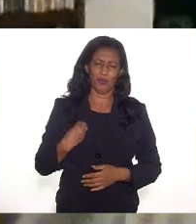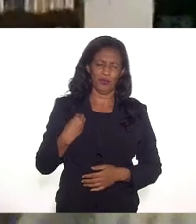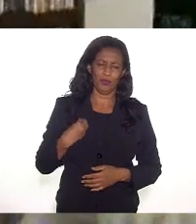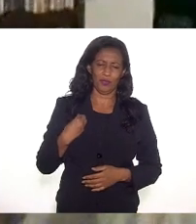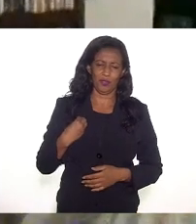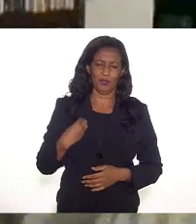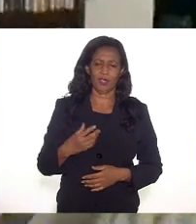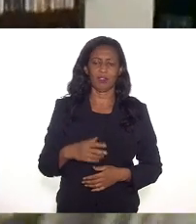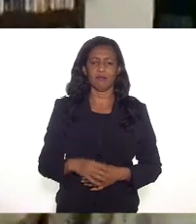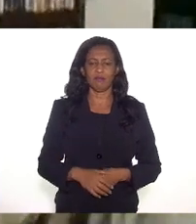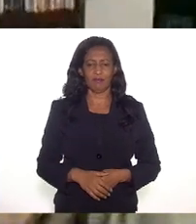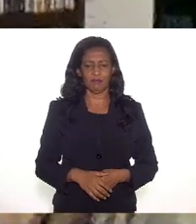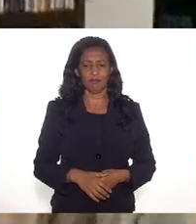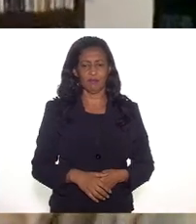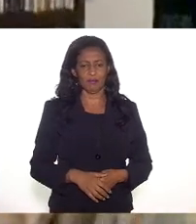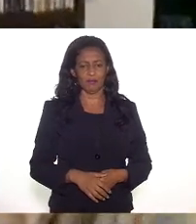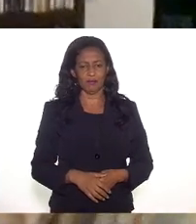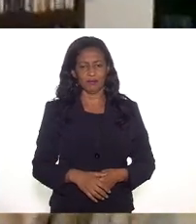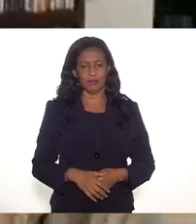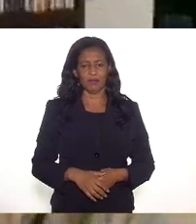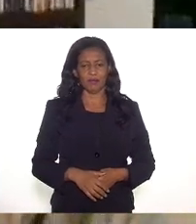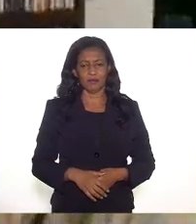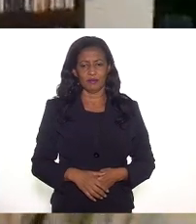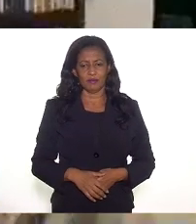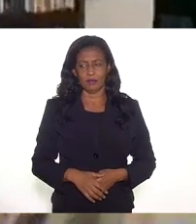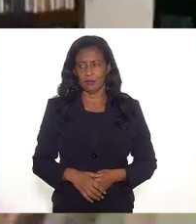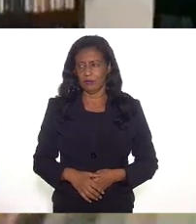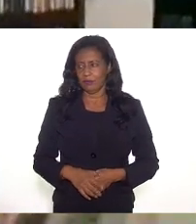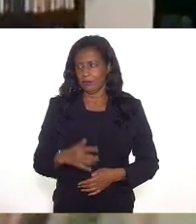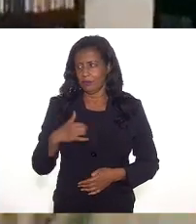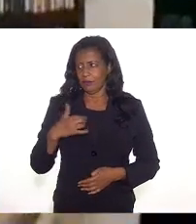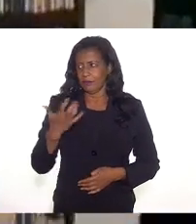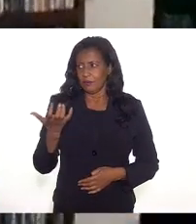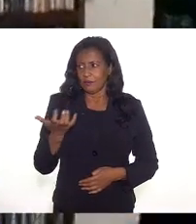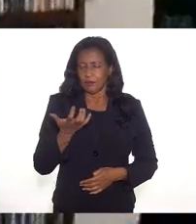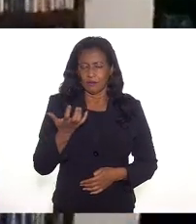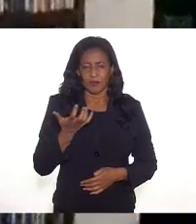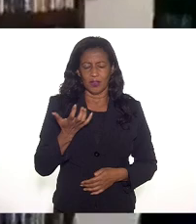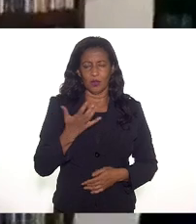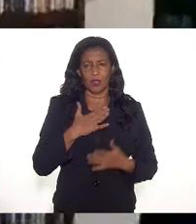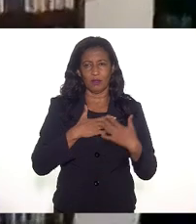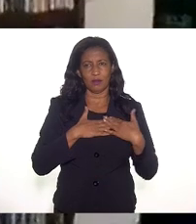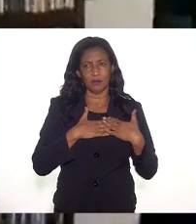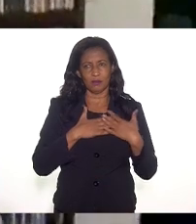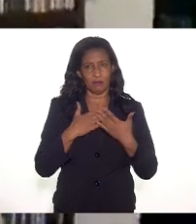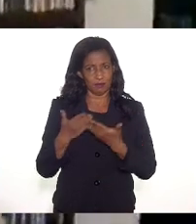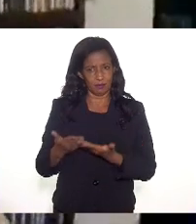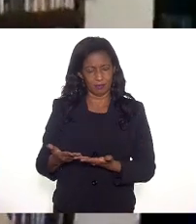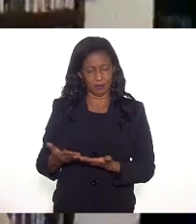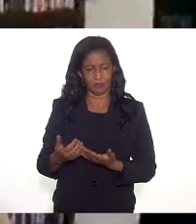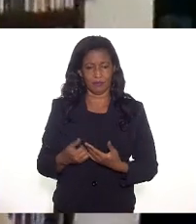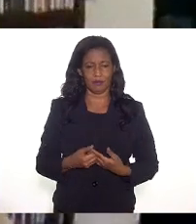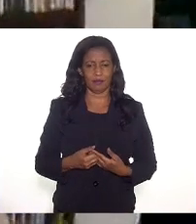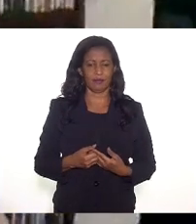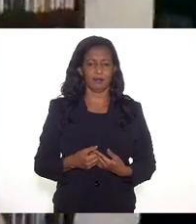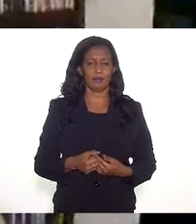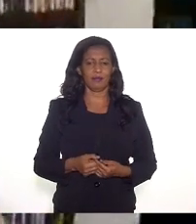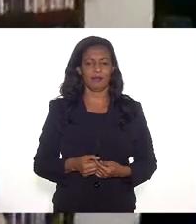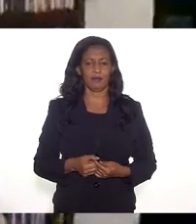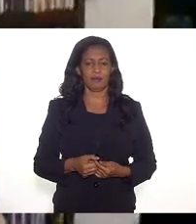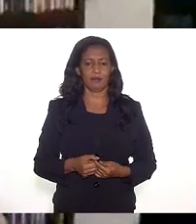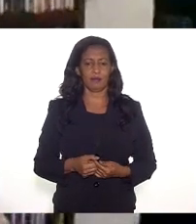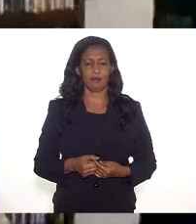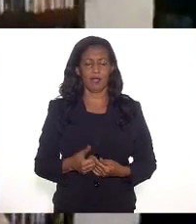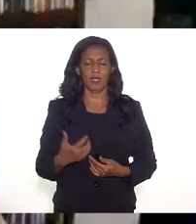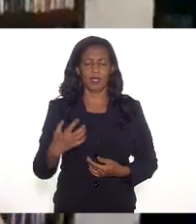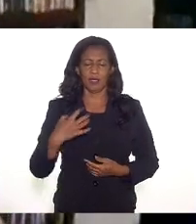por vossa excelência de maneira que quero me saudarizar com você quero que esses